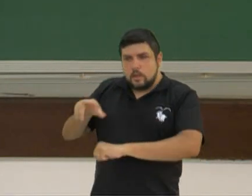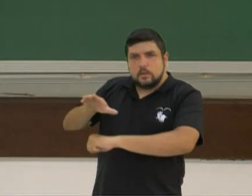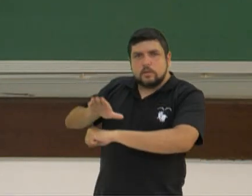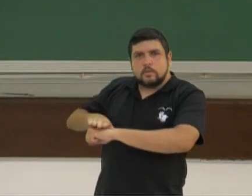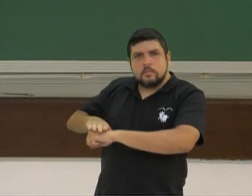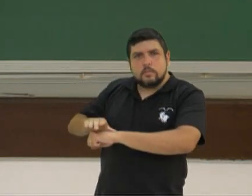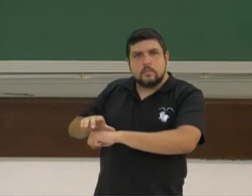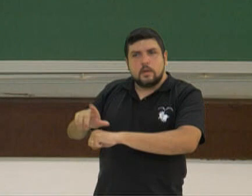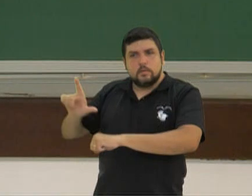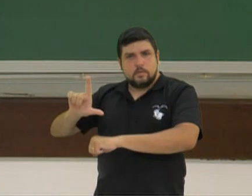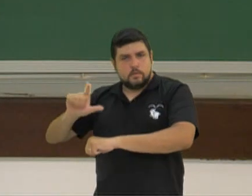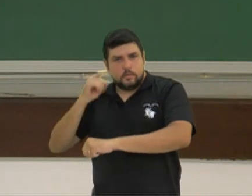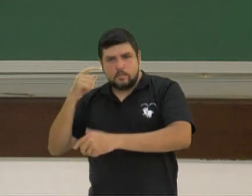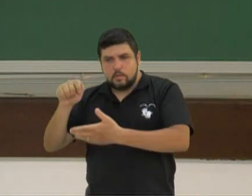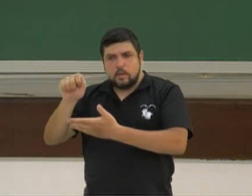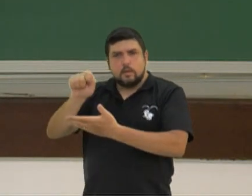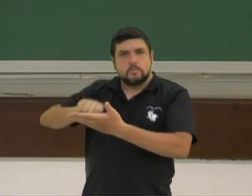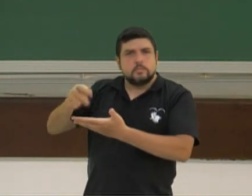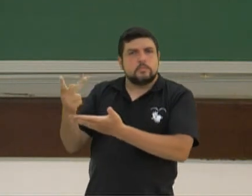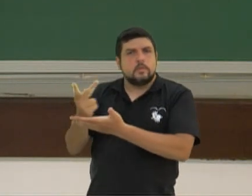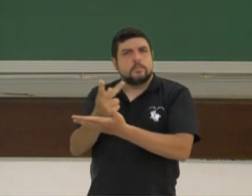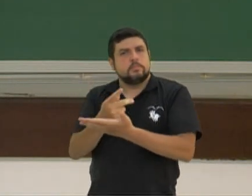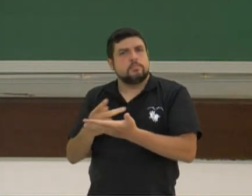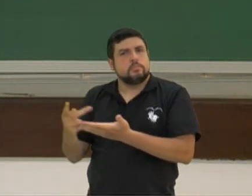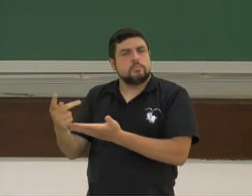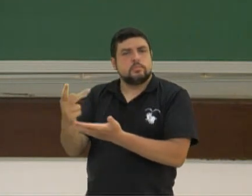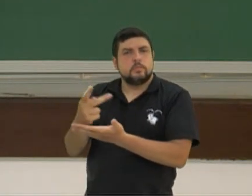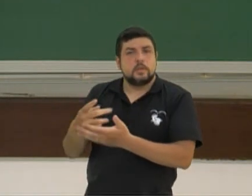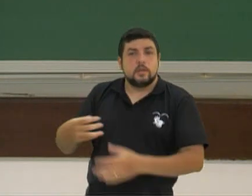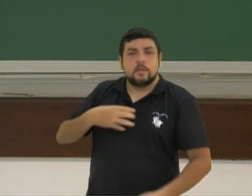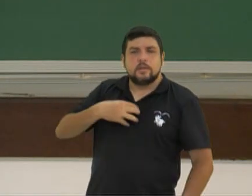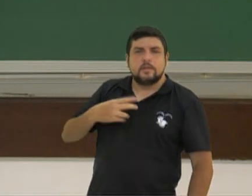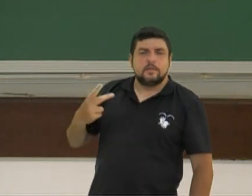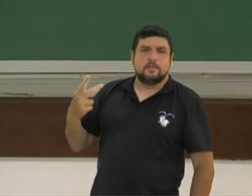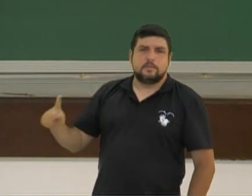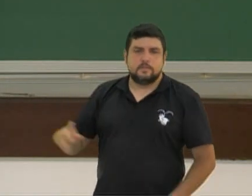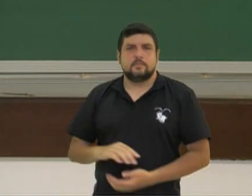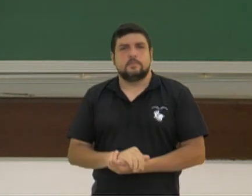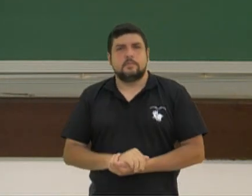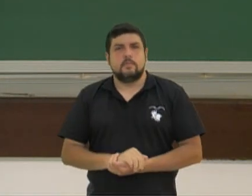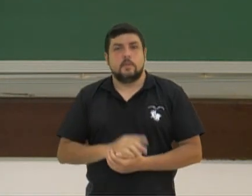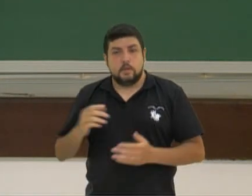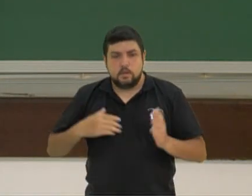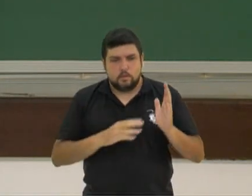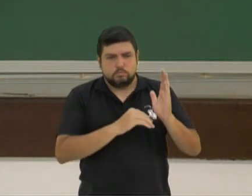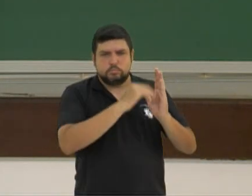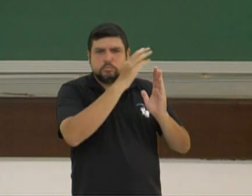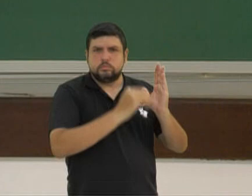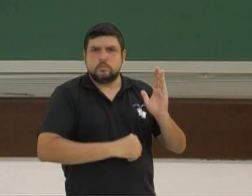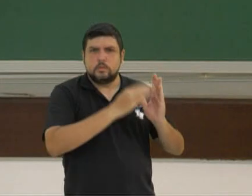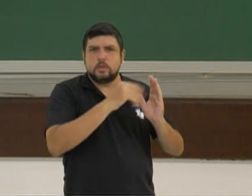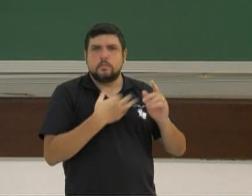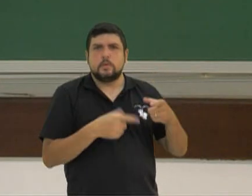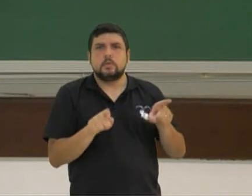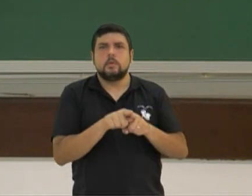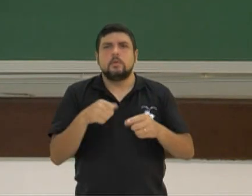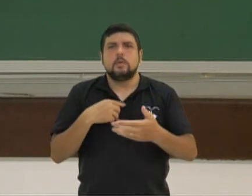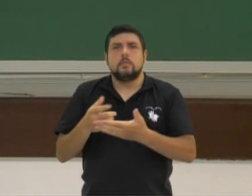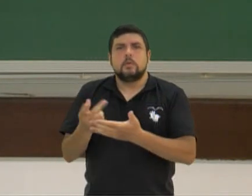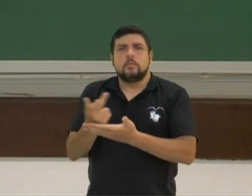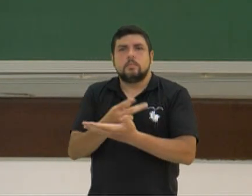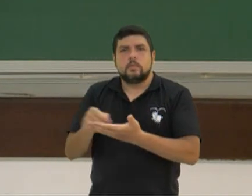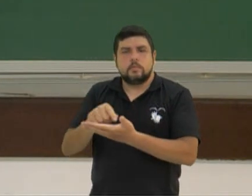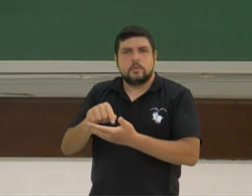criados pelo Leonardo da Vinci que mostram um pouco dessas facetas dele, né? Além de pintor e escultor, nós vamos ver aqui, ele